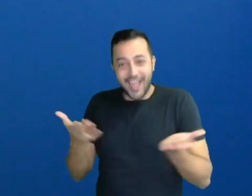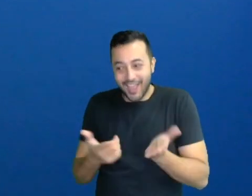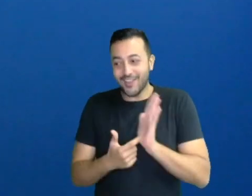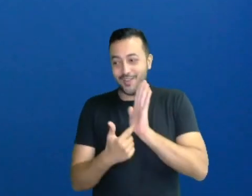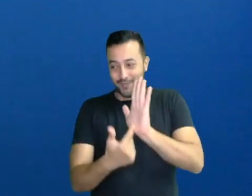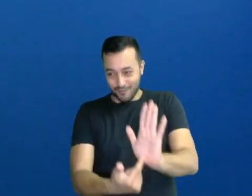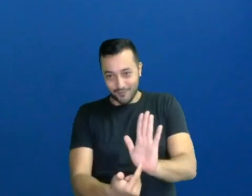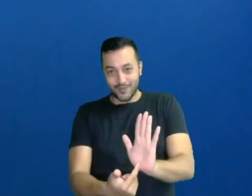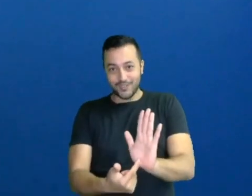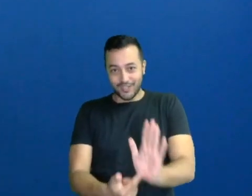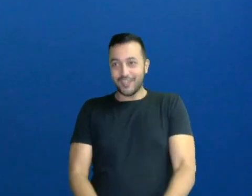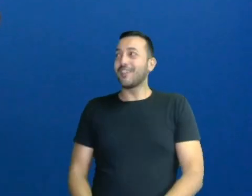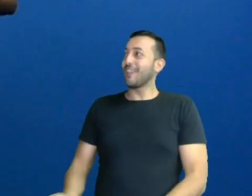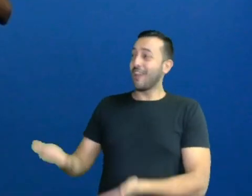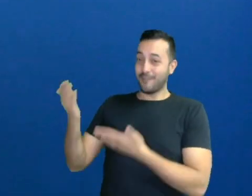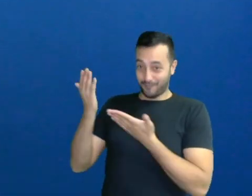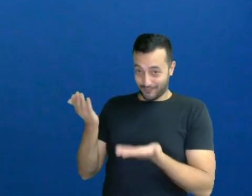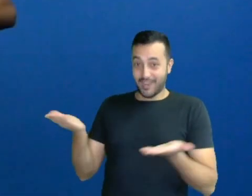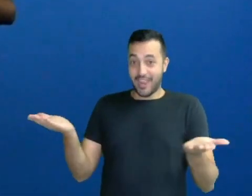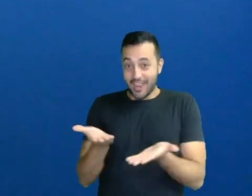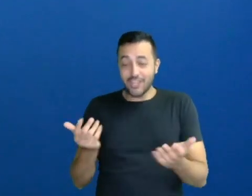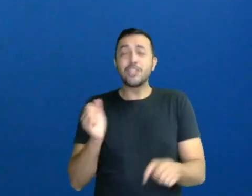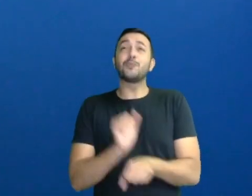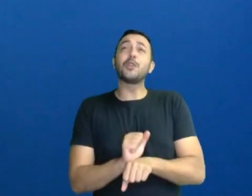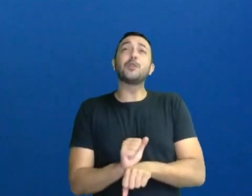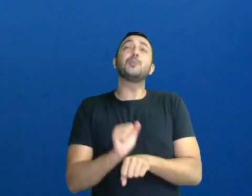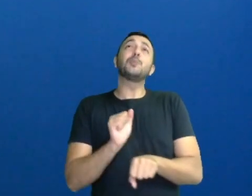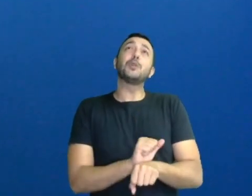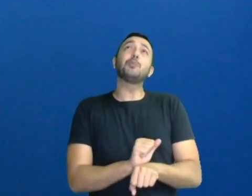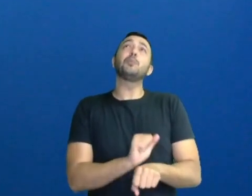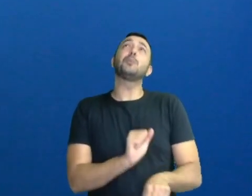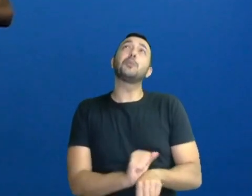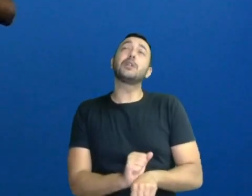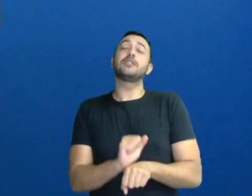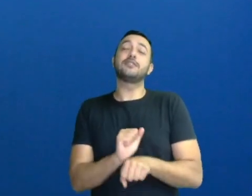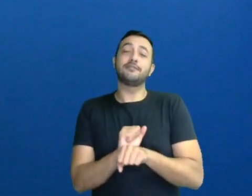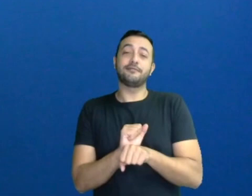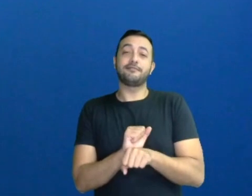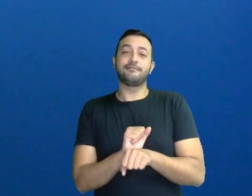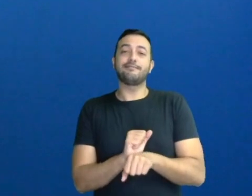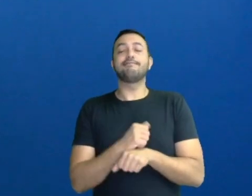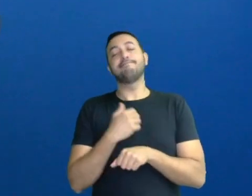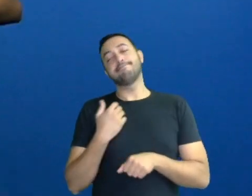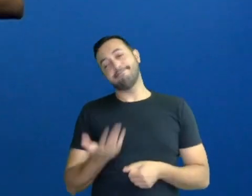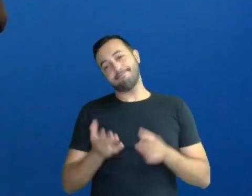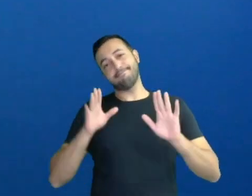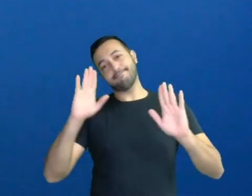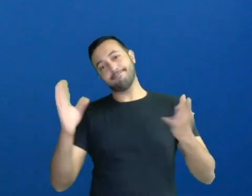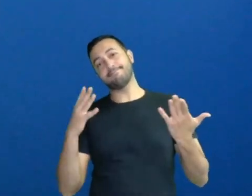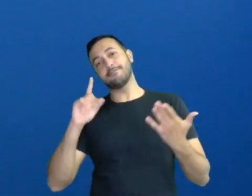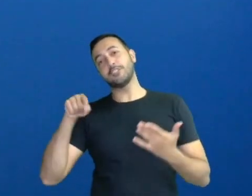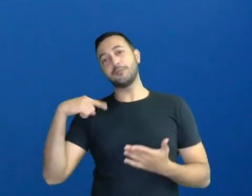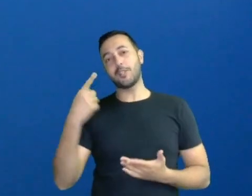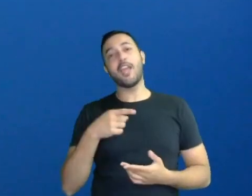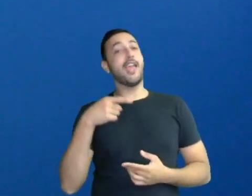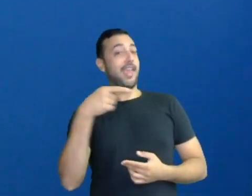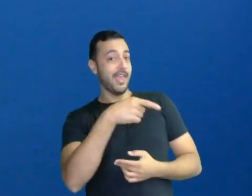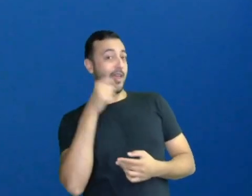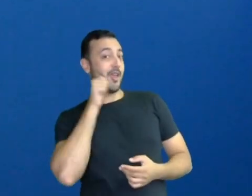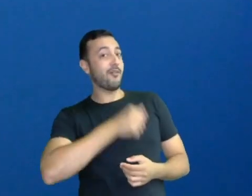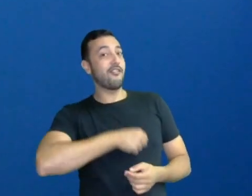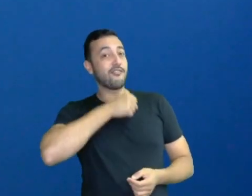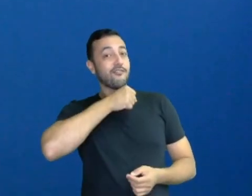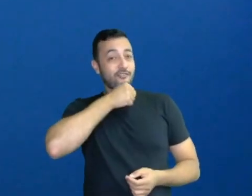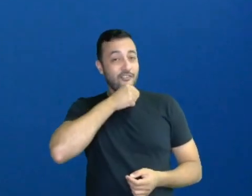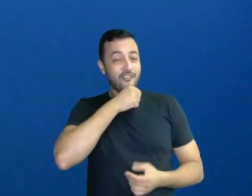bilhete que ele deixou para ela ele esperou esperou esperou né depois da festa ele viu ela tão